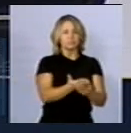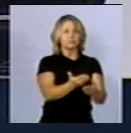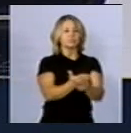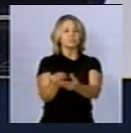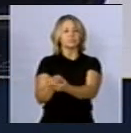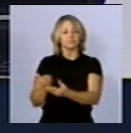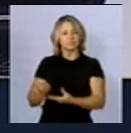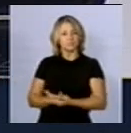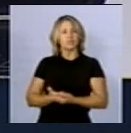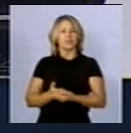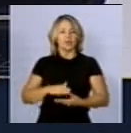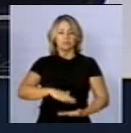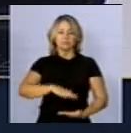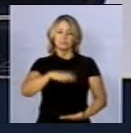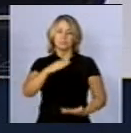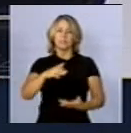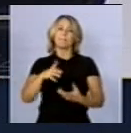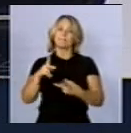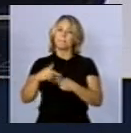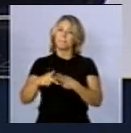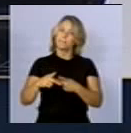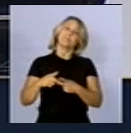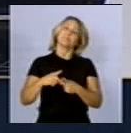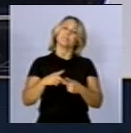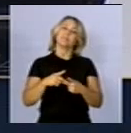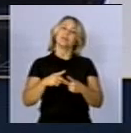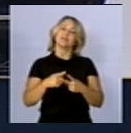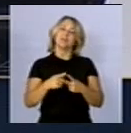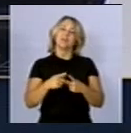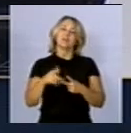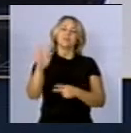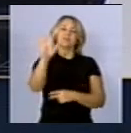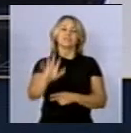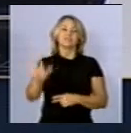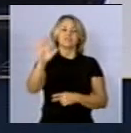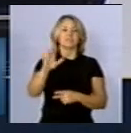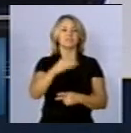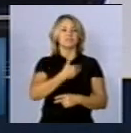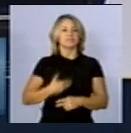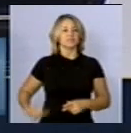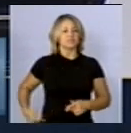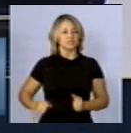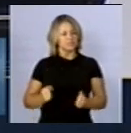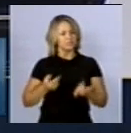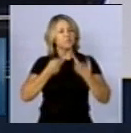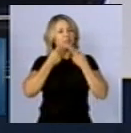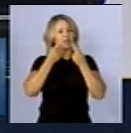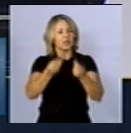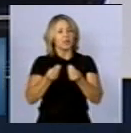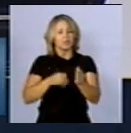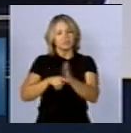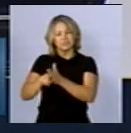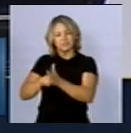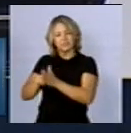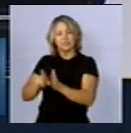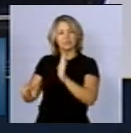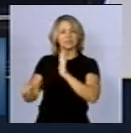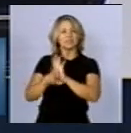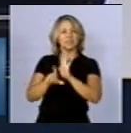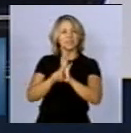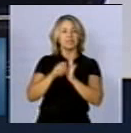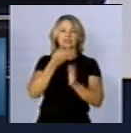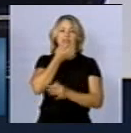exatamente A Procuradoria Geral da República se manifestar na qualidade de fiscal da Lei e